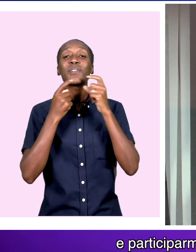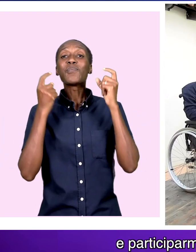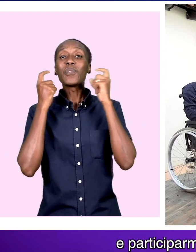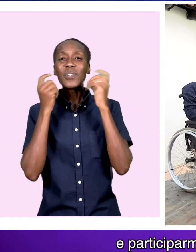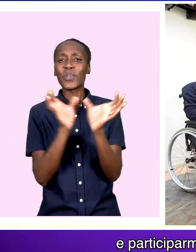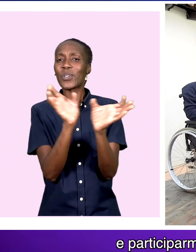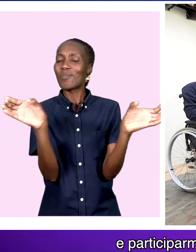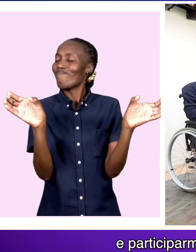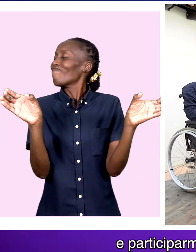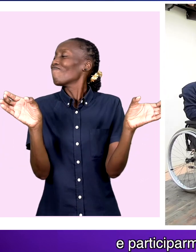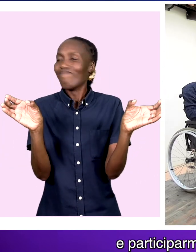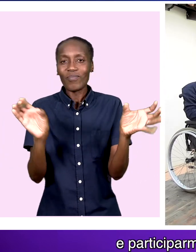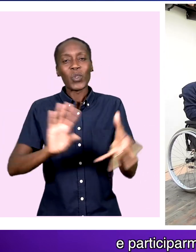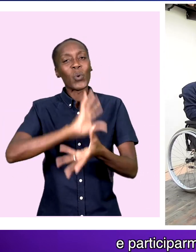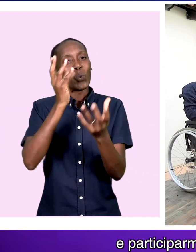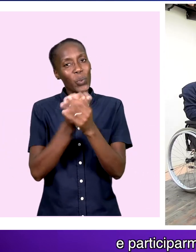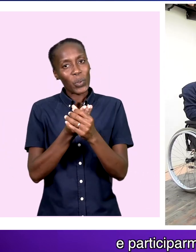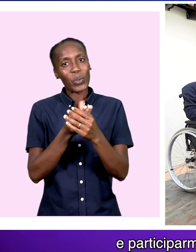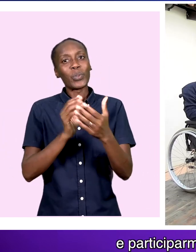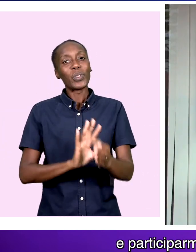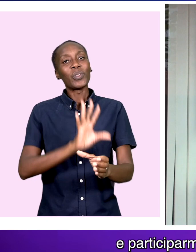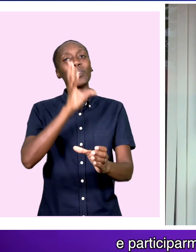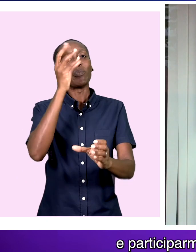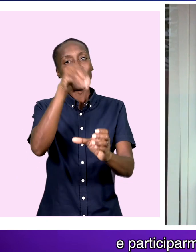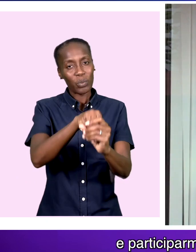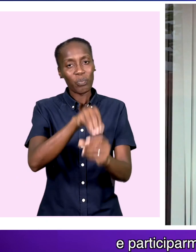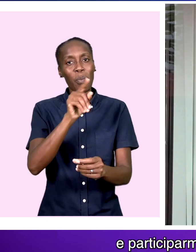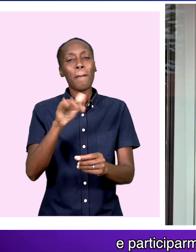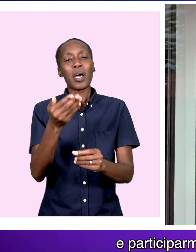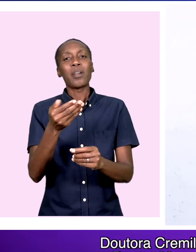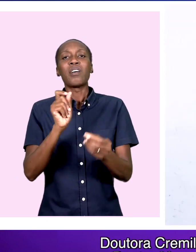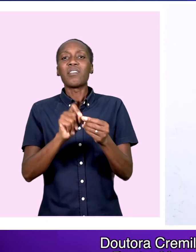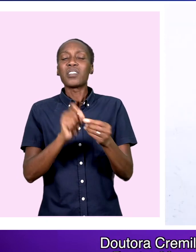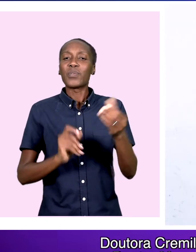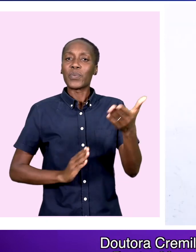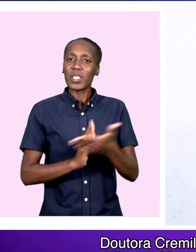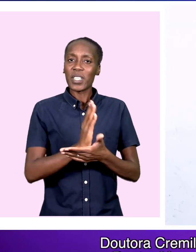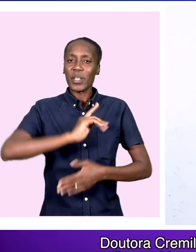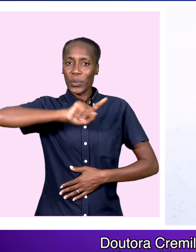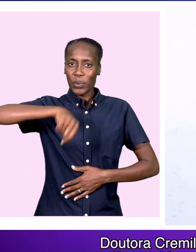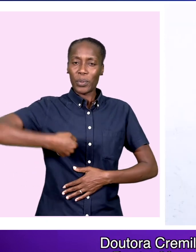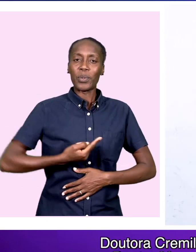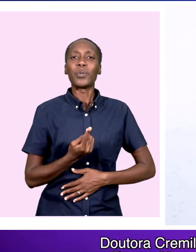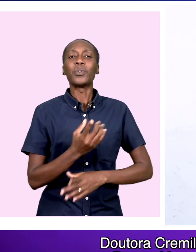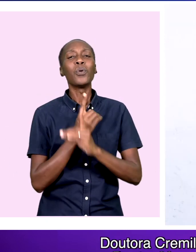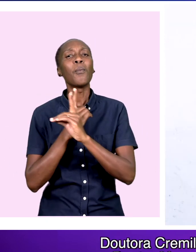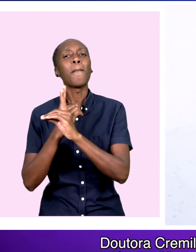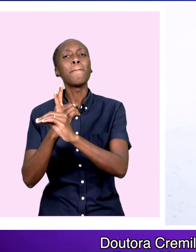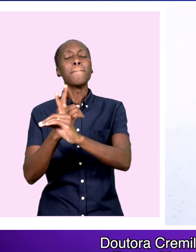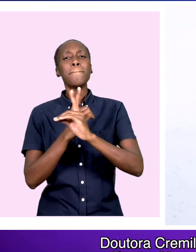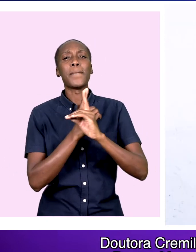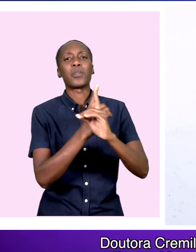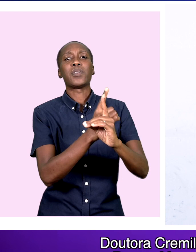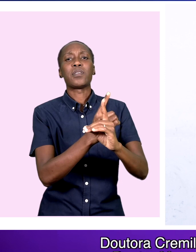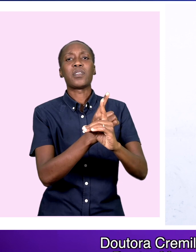e participarmos naquilo que é a nossa democracia. Obrigado. Muito obrigado, doutora